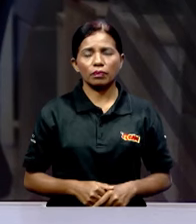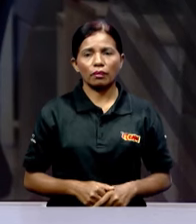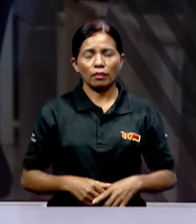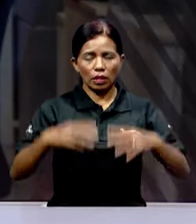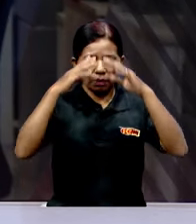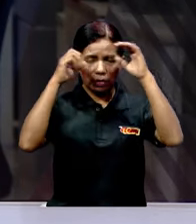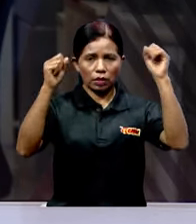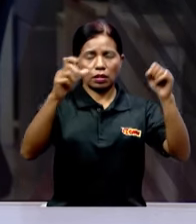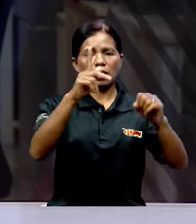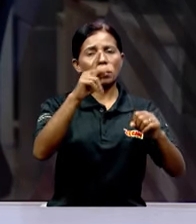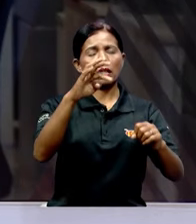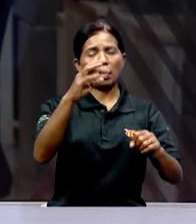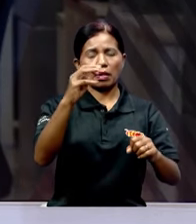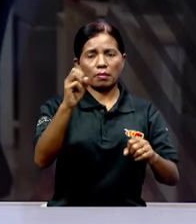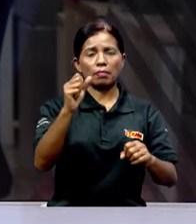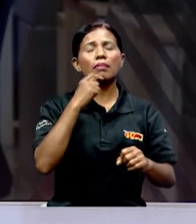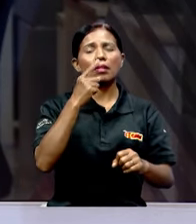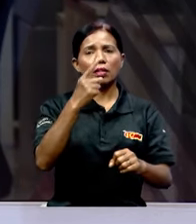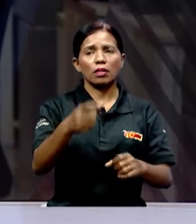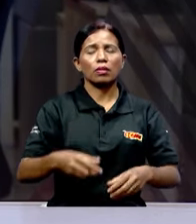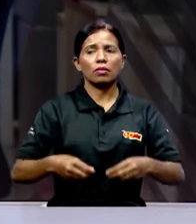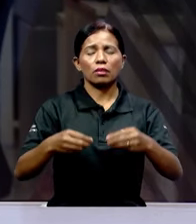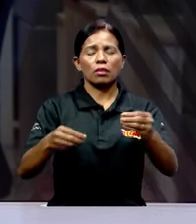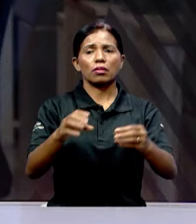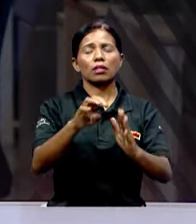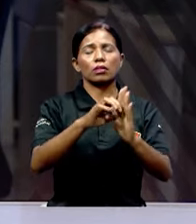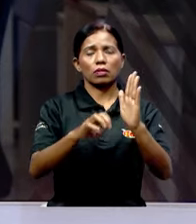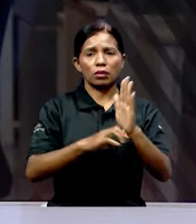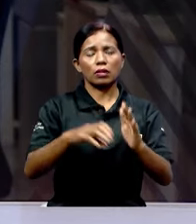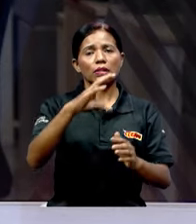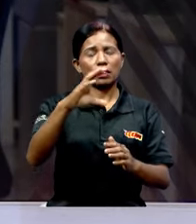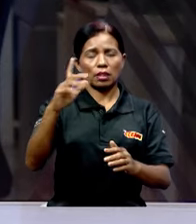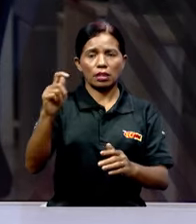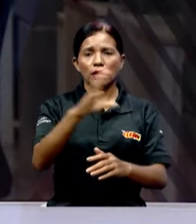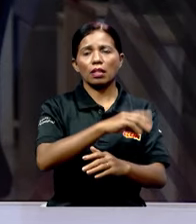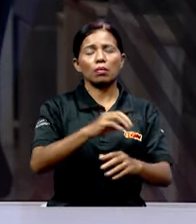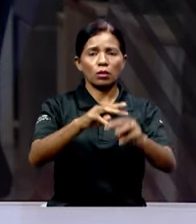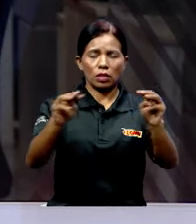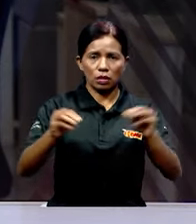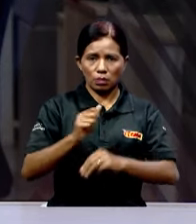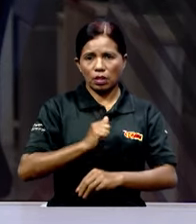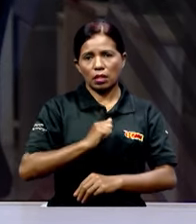Presidente da Câmara Comércio e Indústria Timor-Leste foi posse da estrutura Câmara Comércio e Indústria Município Enaro.